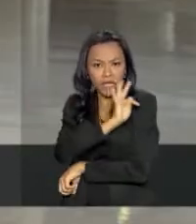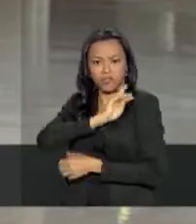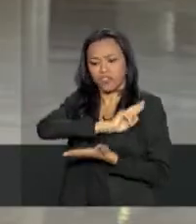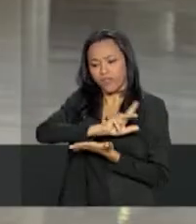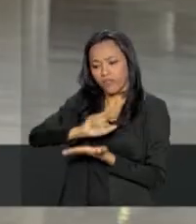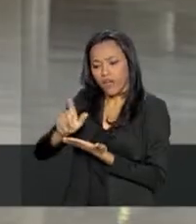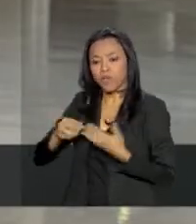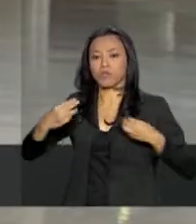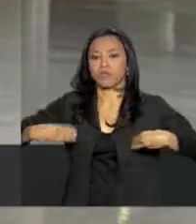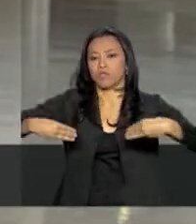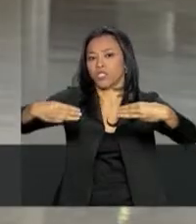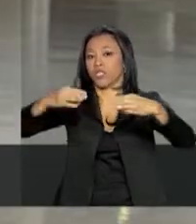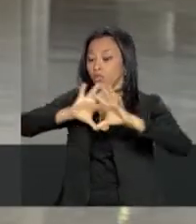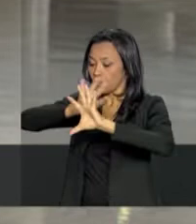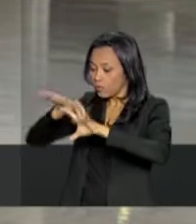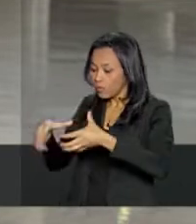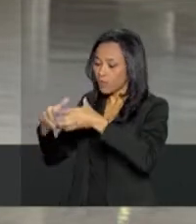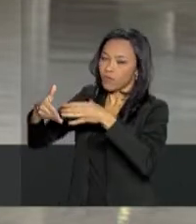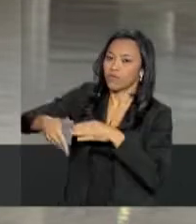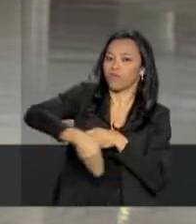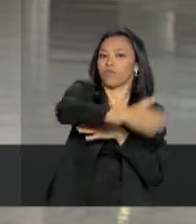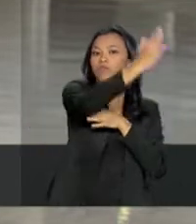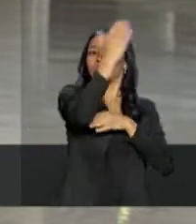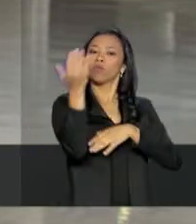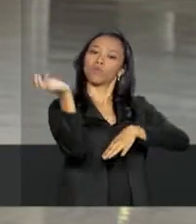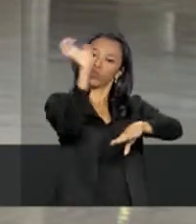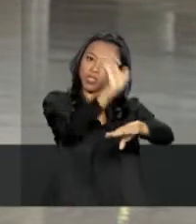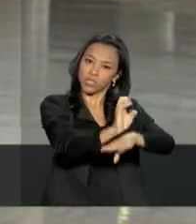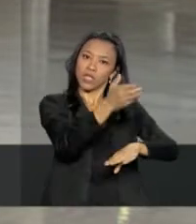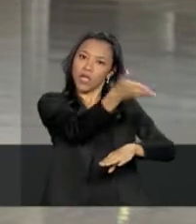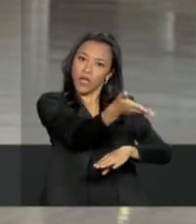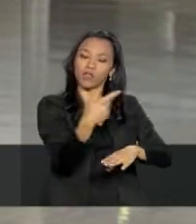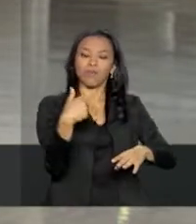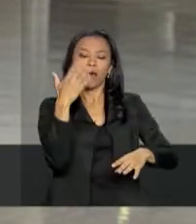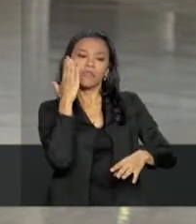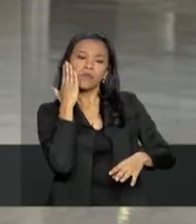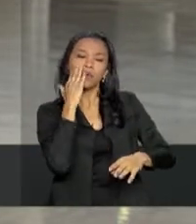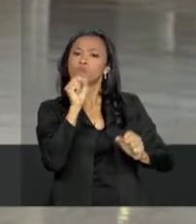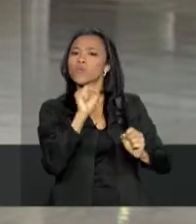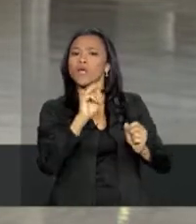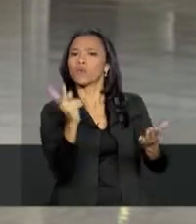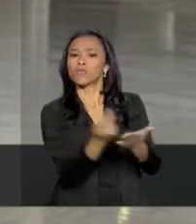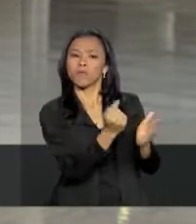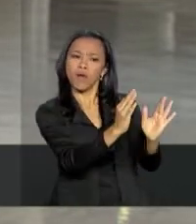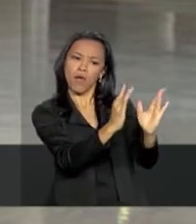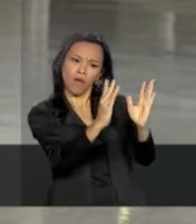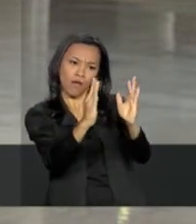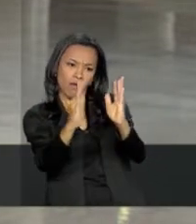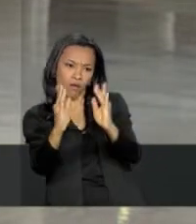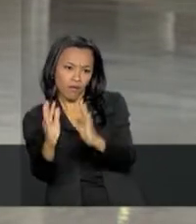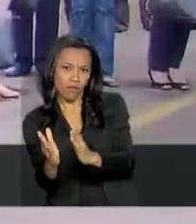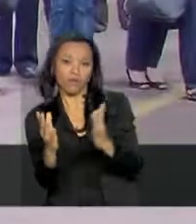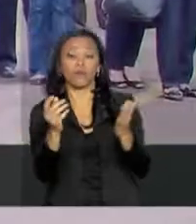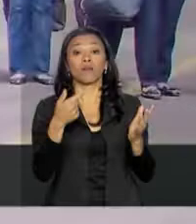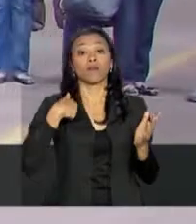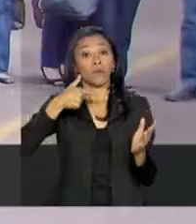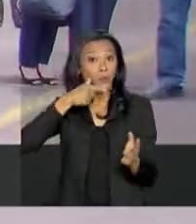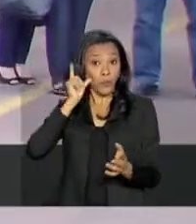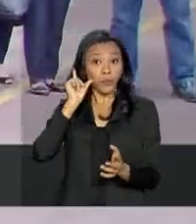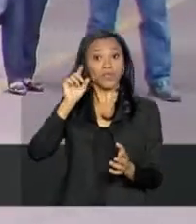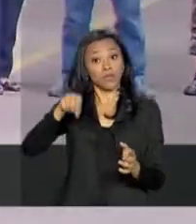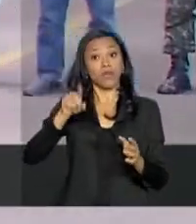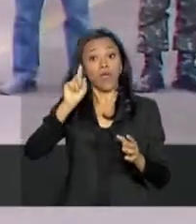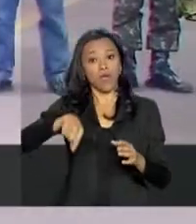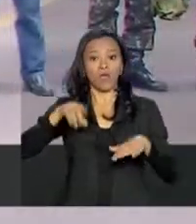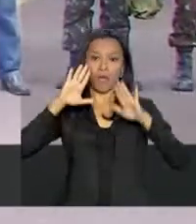foi até roraima para acompanhar e as ações de acolhimento dos venezuelanos e ontem foi dia de apresentar